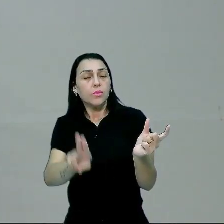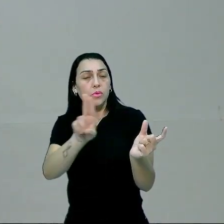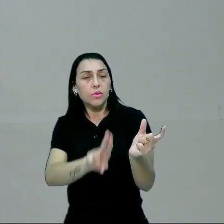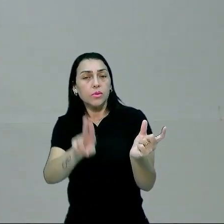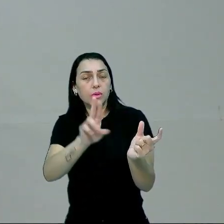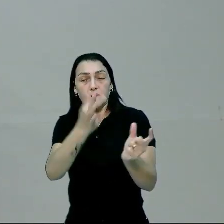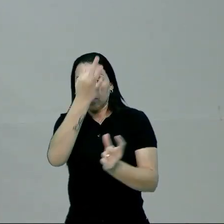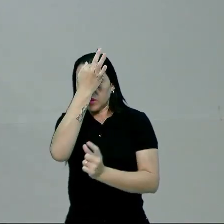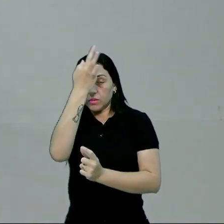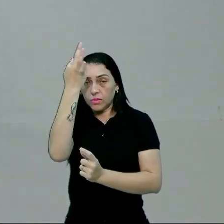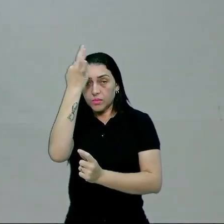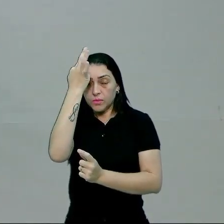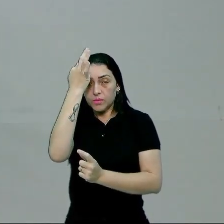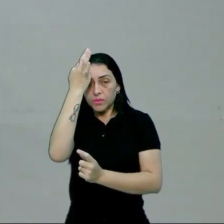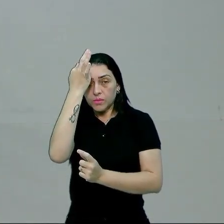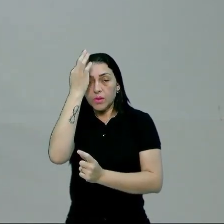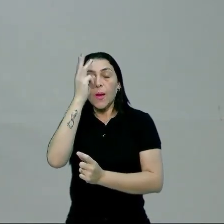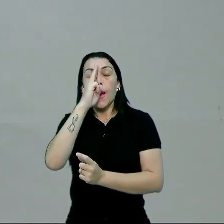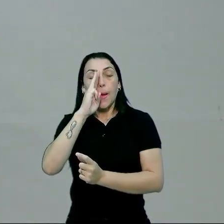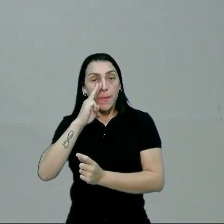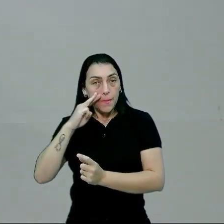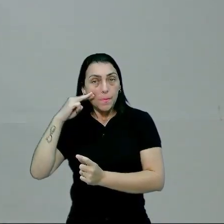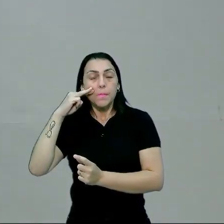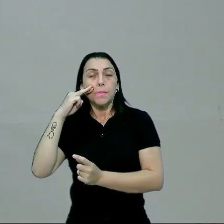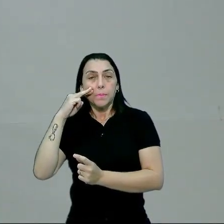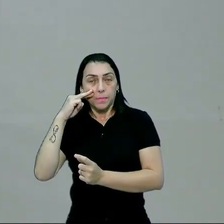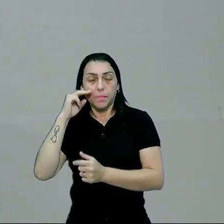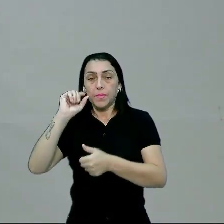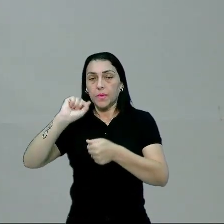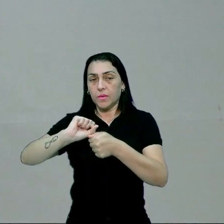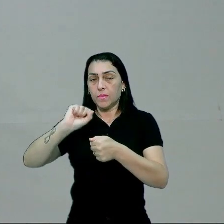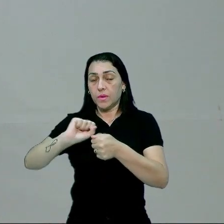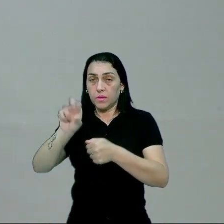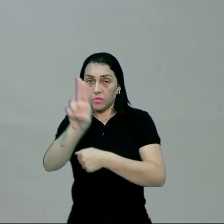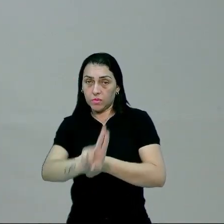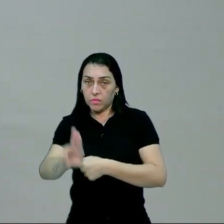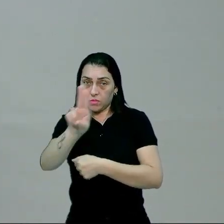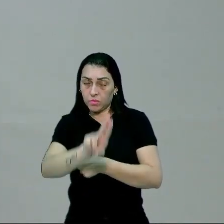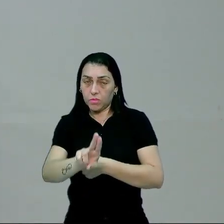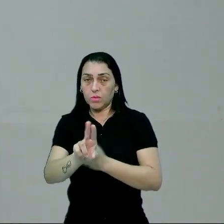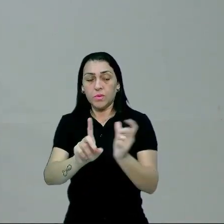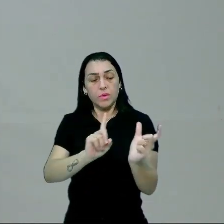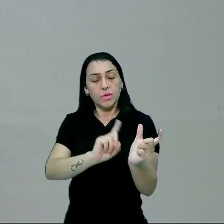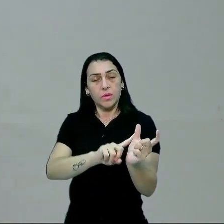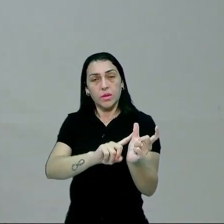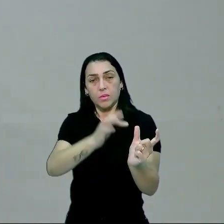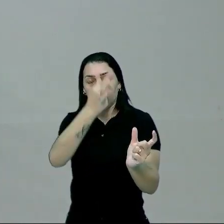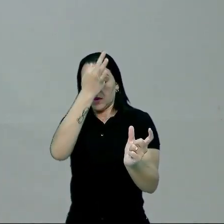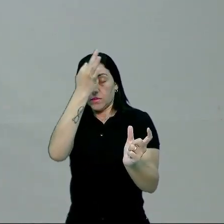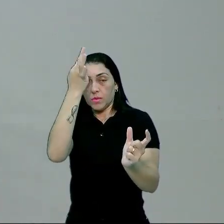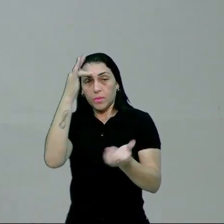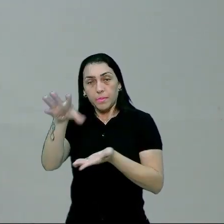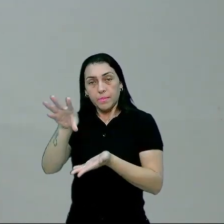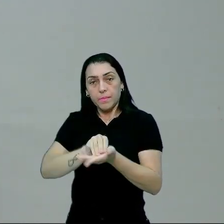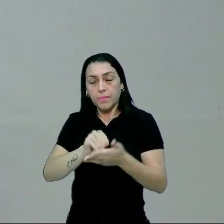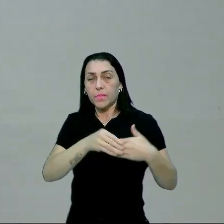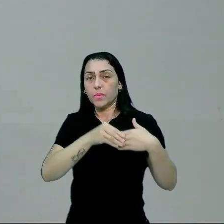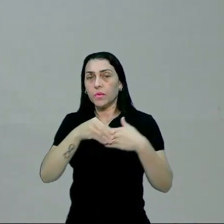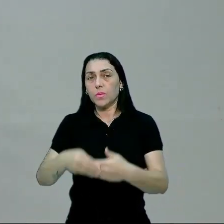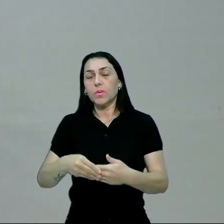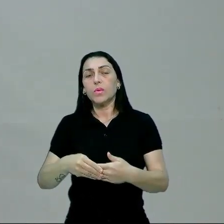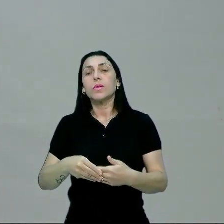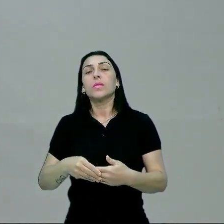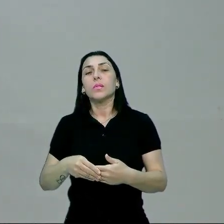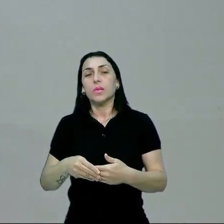lá na filosofia. Karl Marx, ele fez uso desse termo filosófico e trouxe, digamos